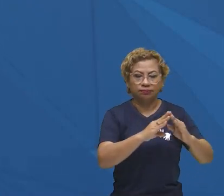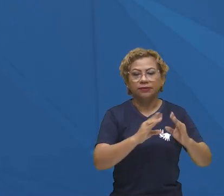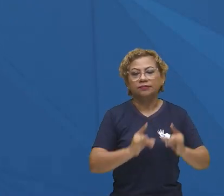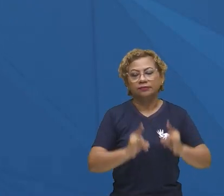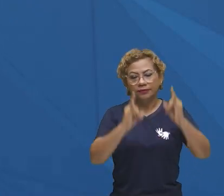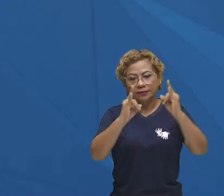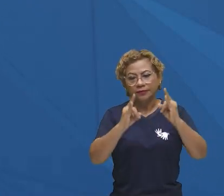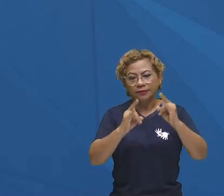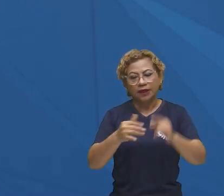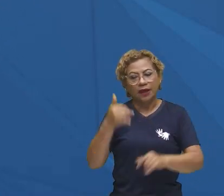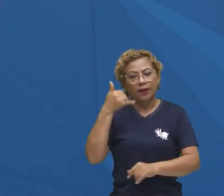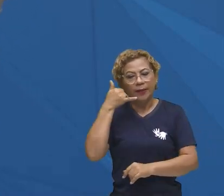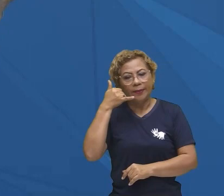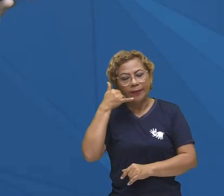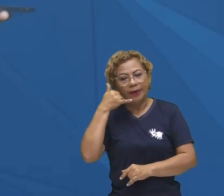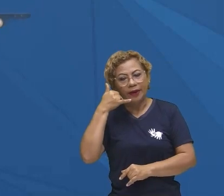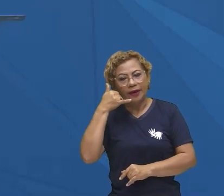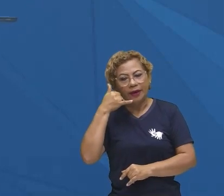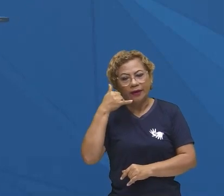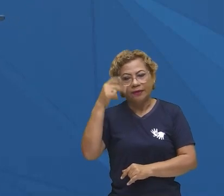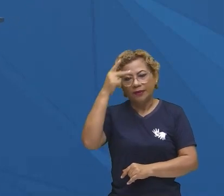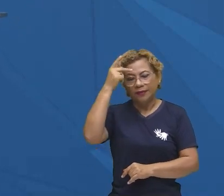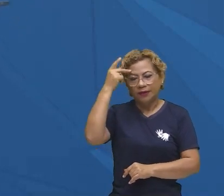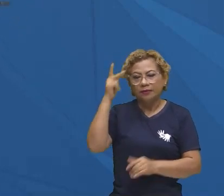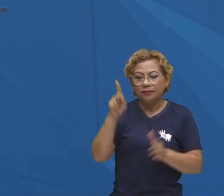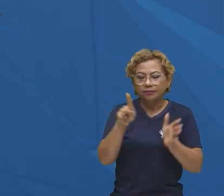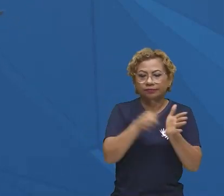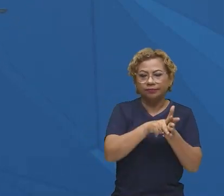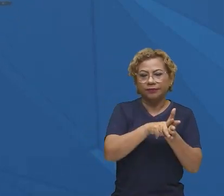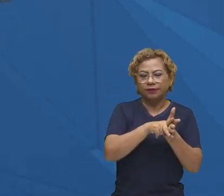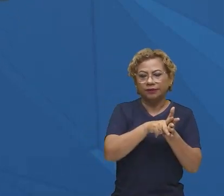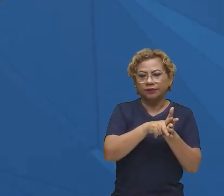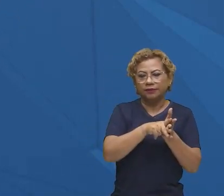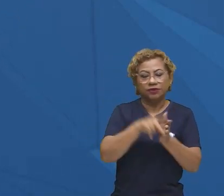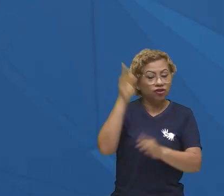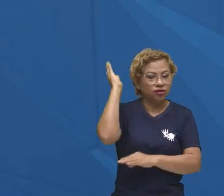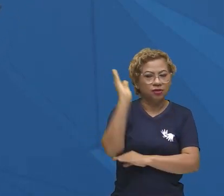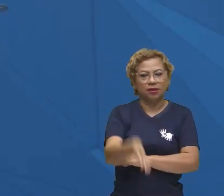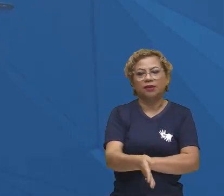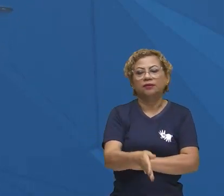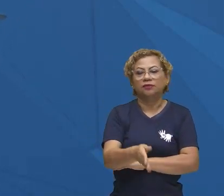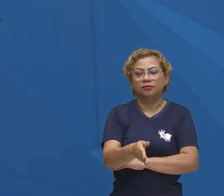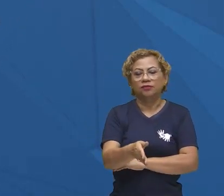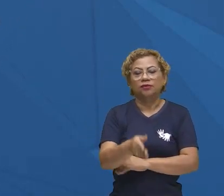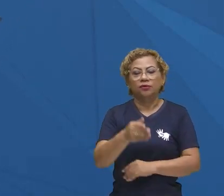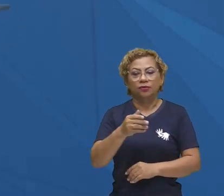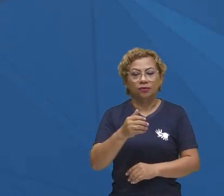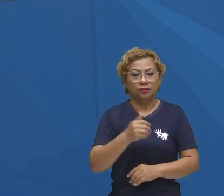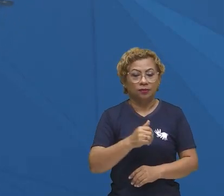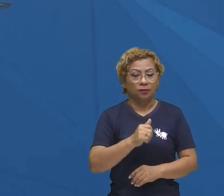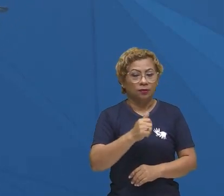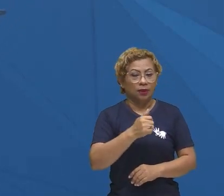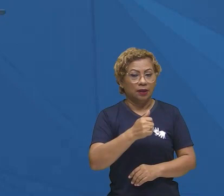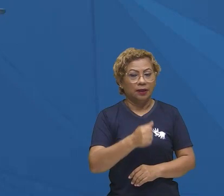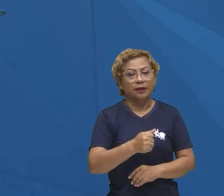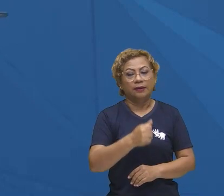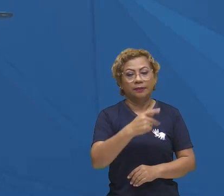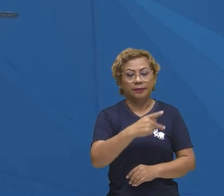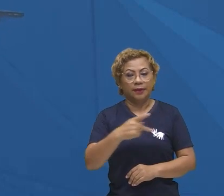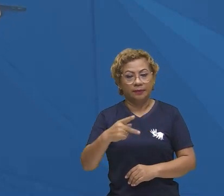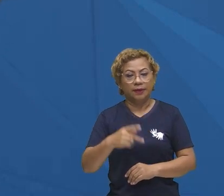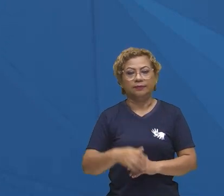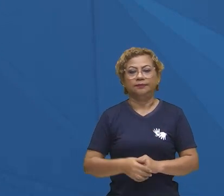com o proprietário diretamente pelo aplicativo. E tem muita gente que faz isso porque normalmente os